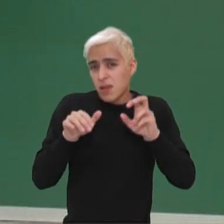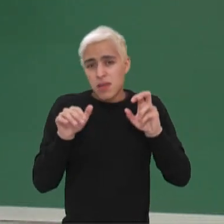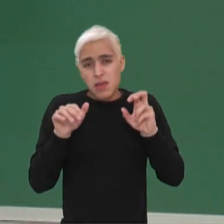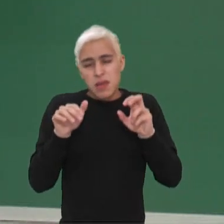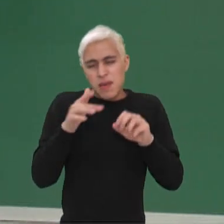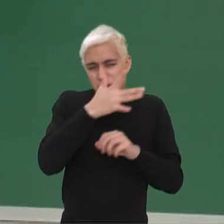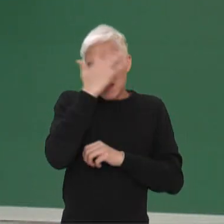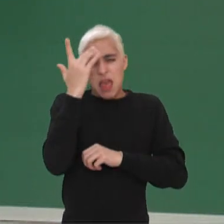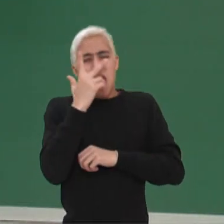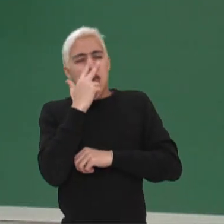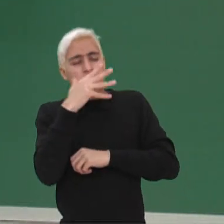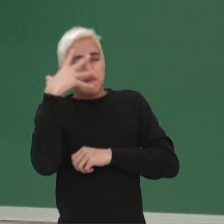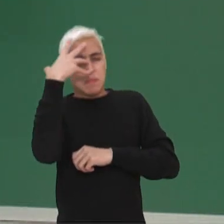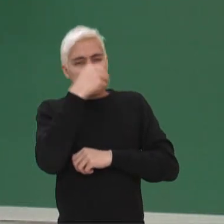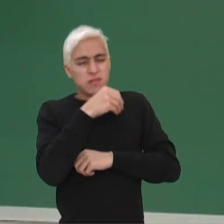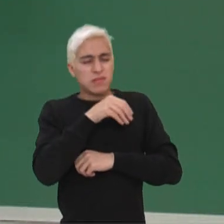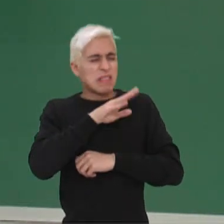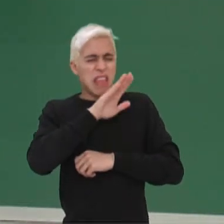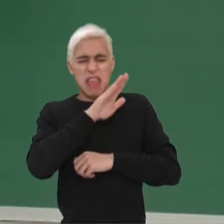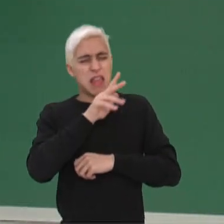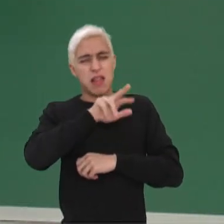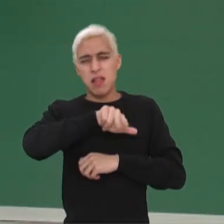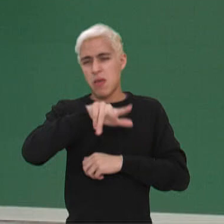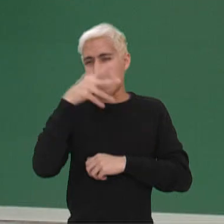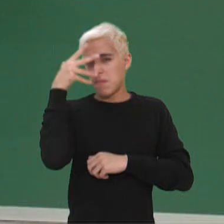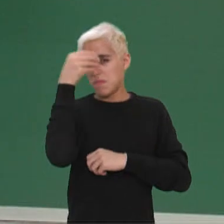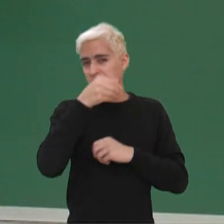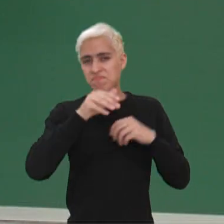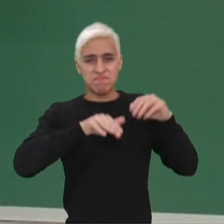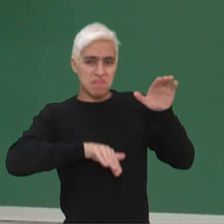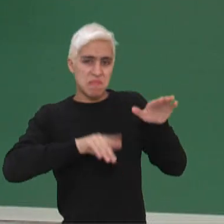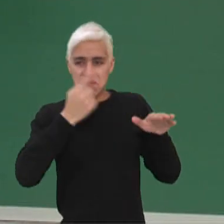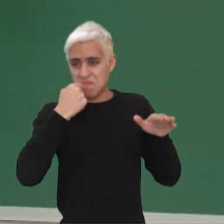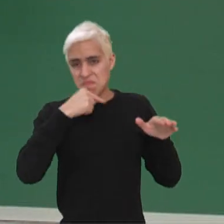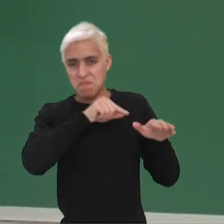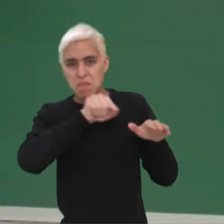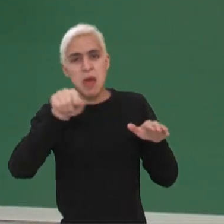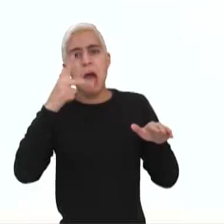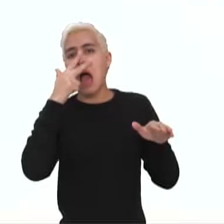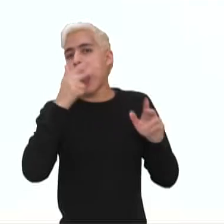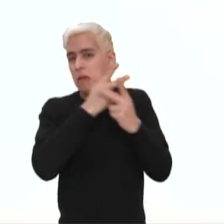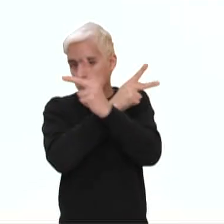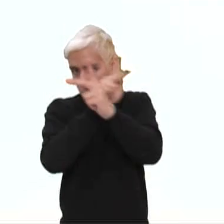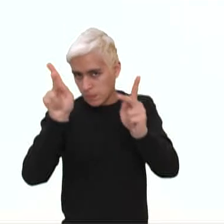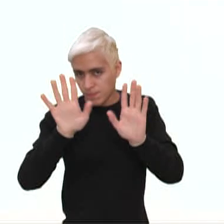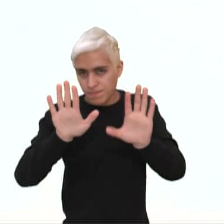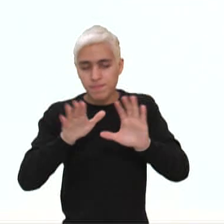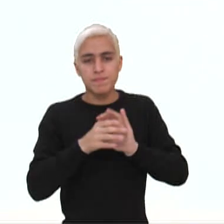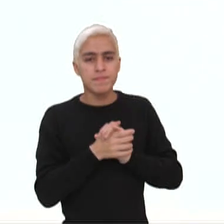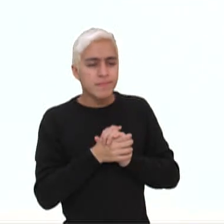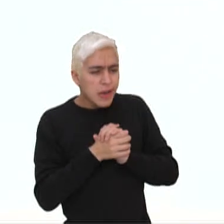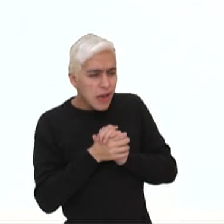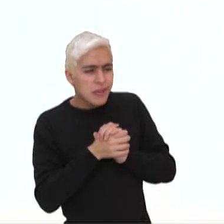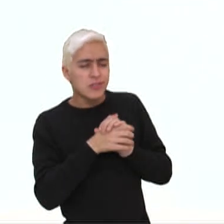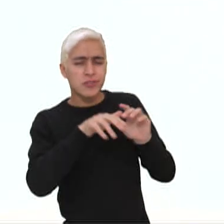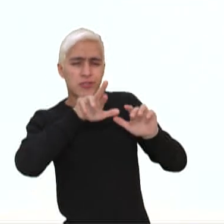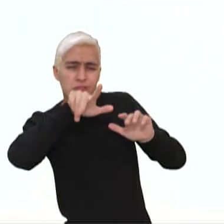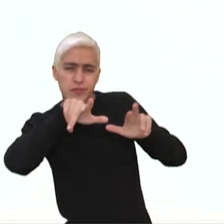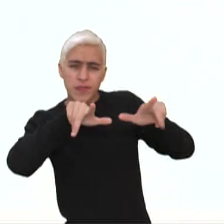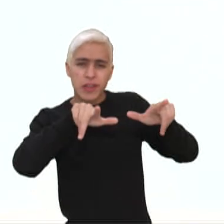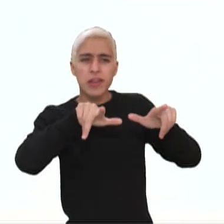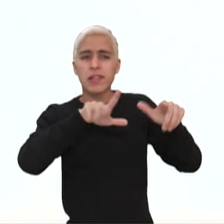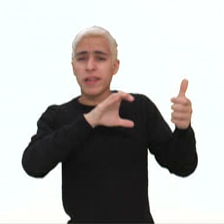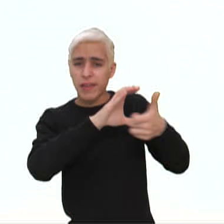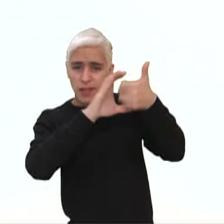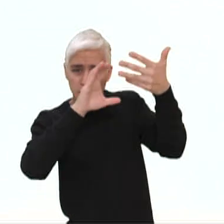que pessoas achem isso bonito, pode ser que não achem bonito, vai de qualquer um, tá? Então você tem uma diferenciação do estilo,